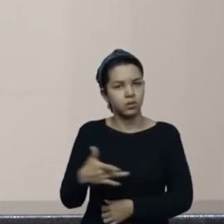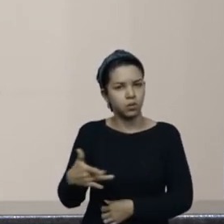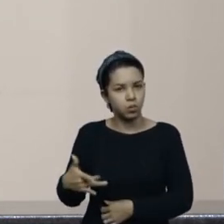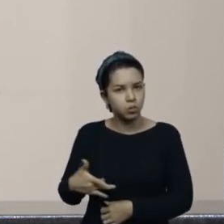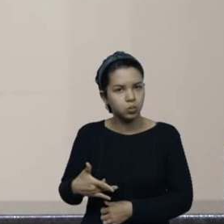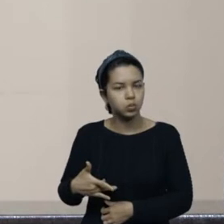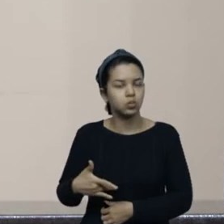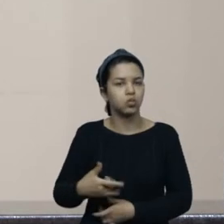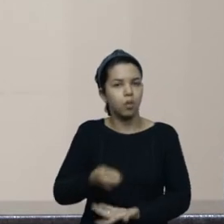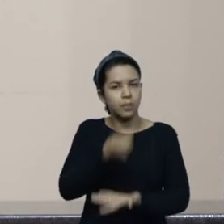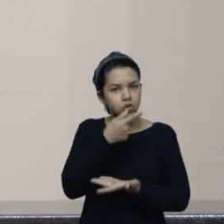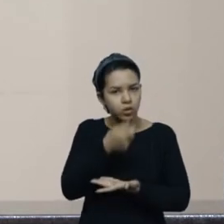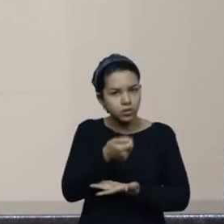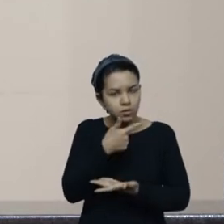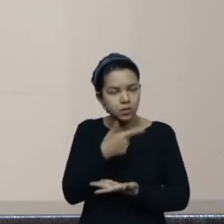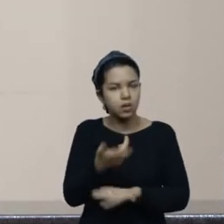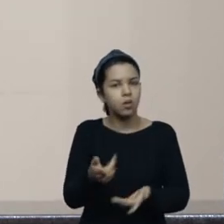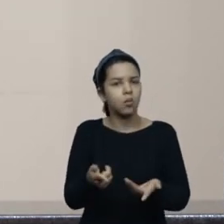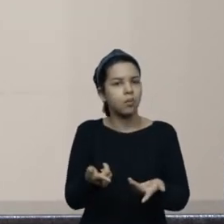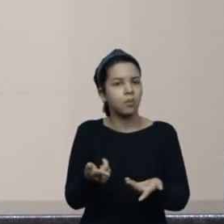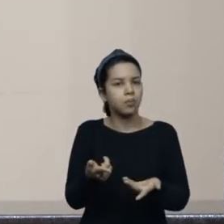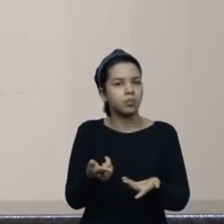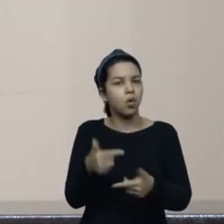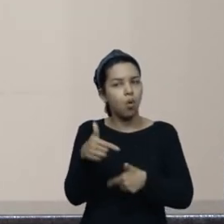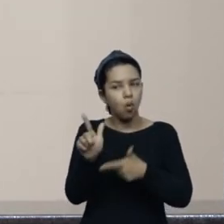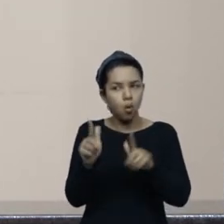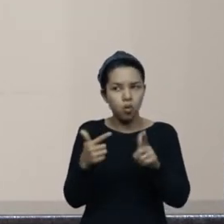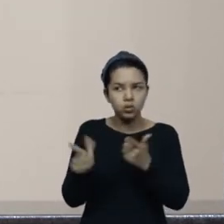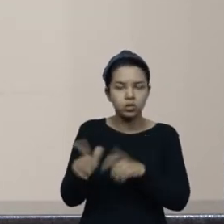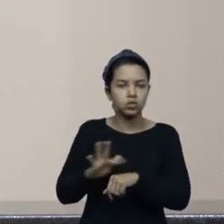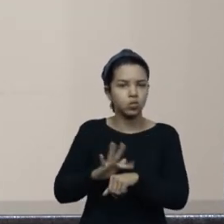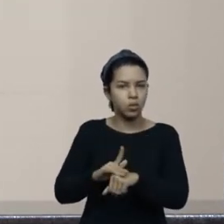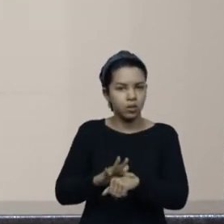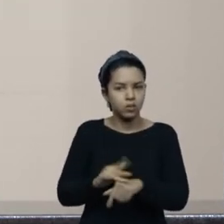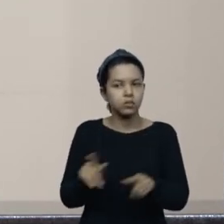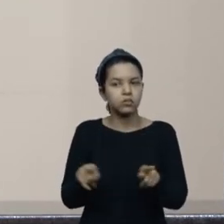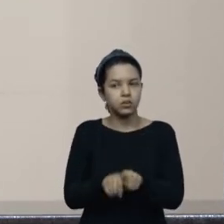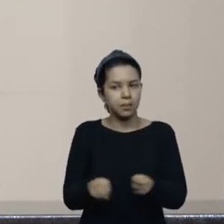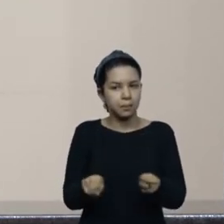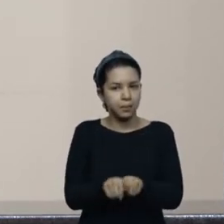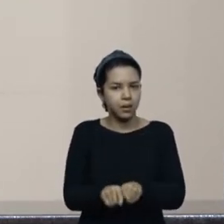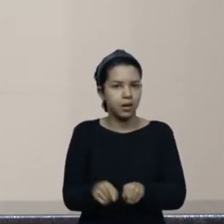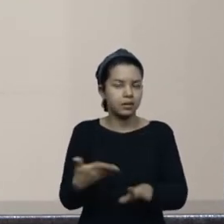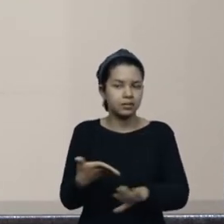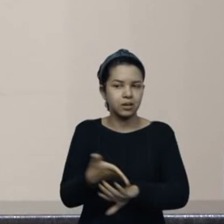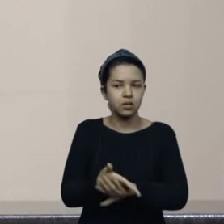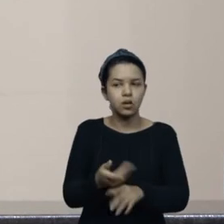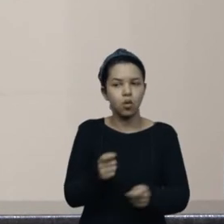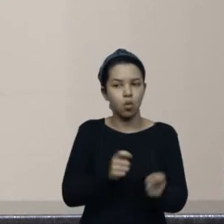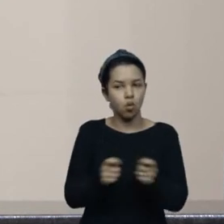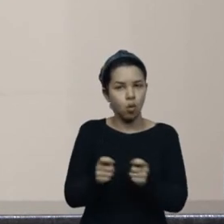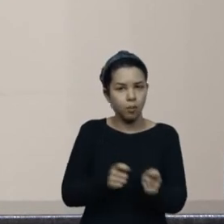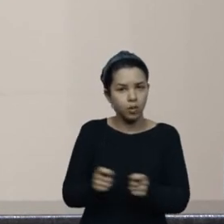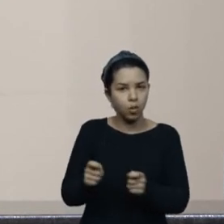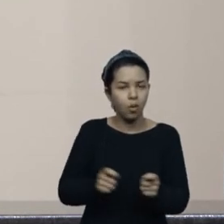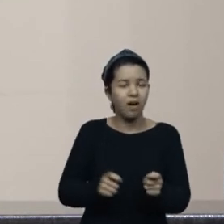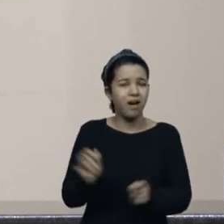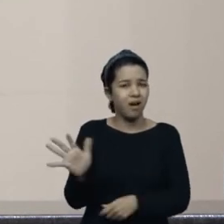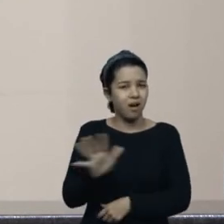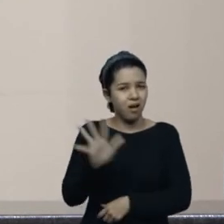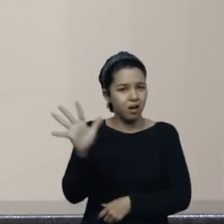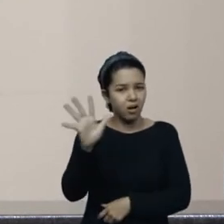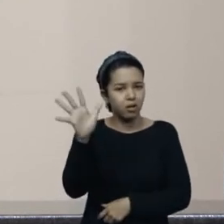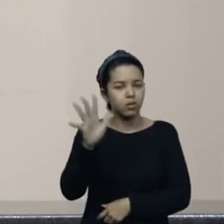medicação para essa doença e para outras doenças raras também, cujo acesso econômico é muito elevado, e também